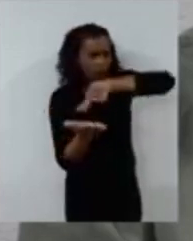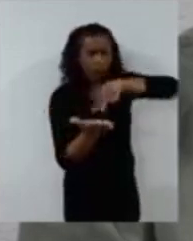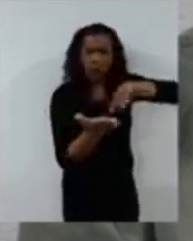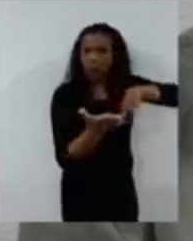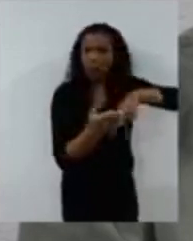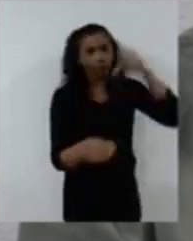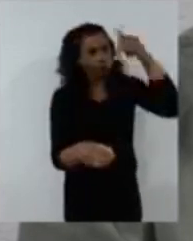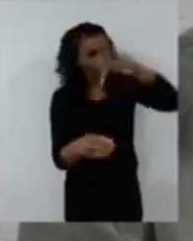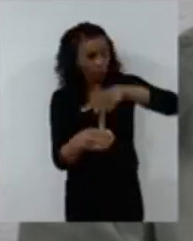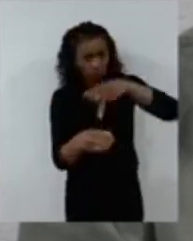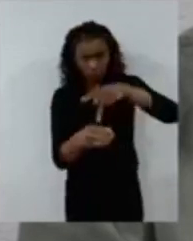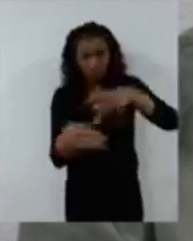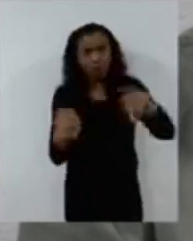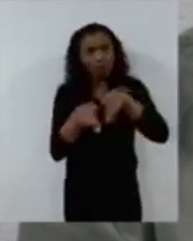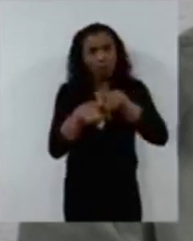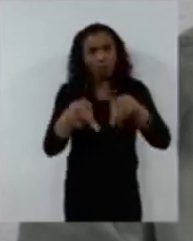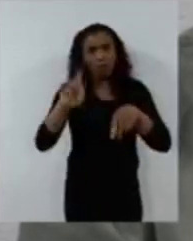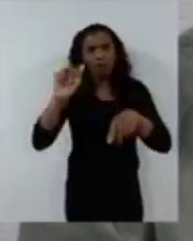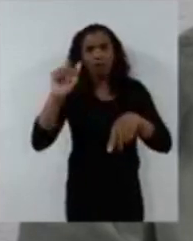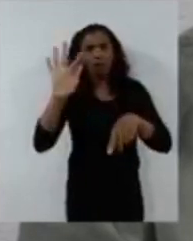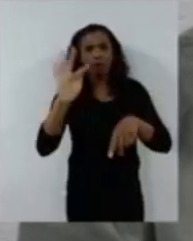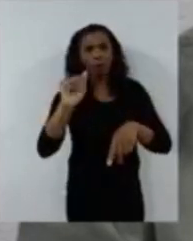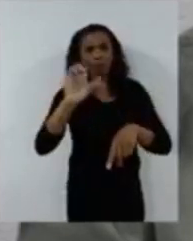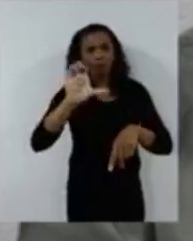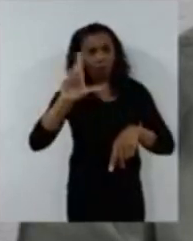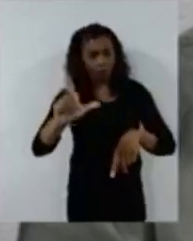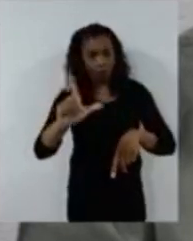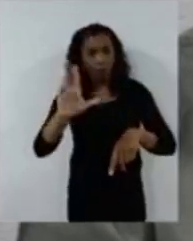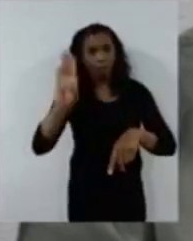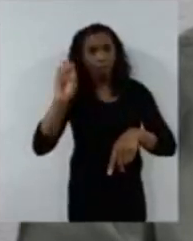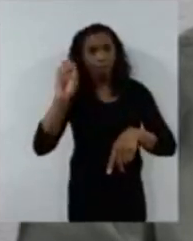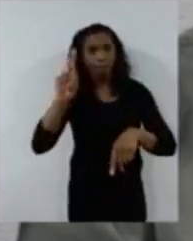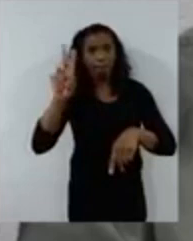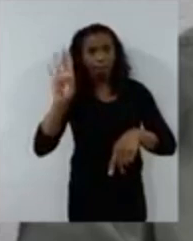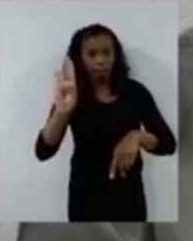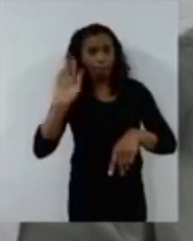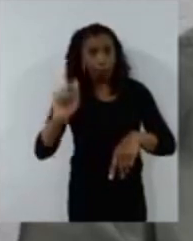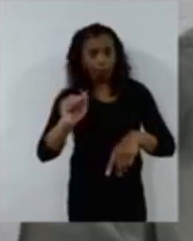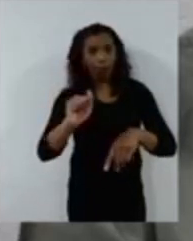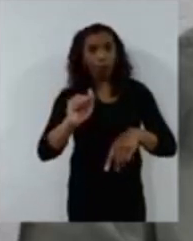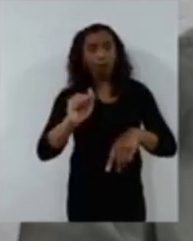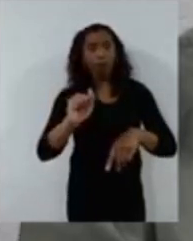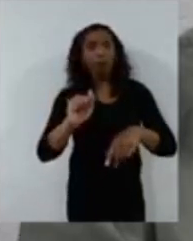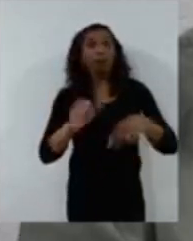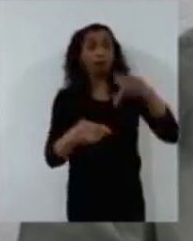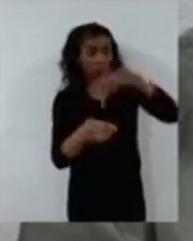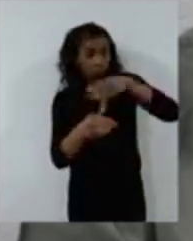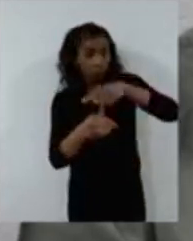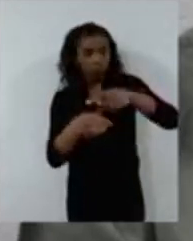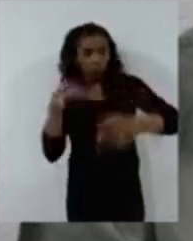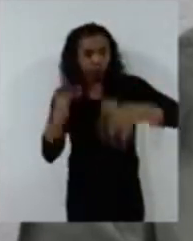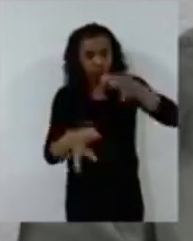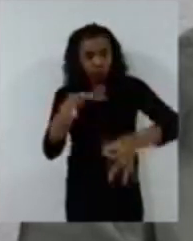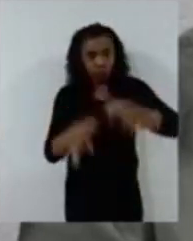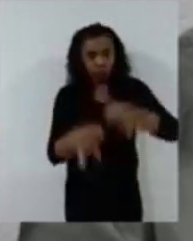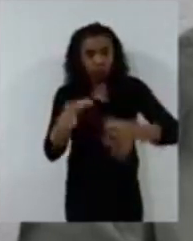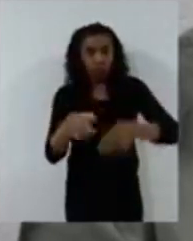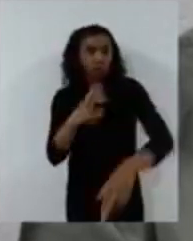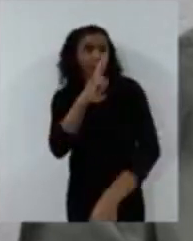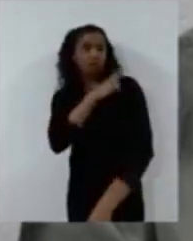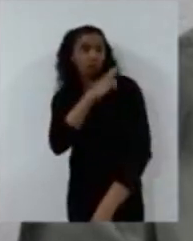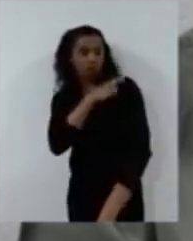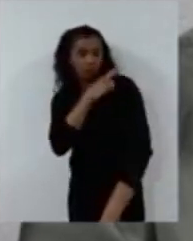inclusive pelo doutor Rafael Borba, promotor de justiça responsável pela área da saúde na